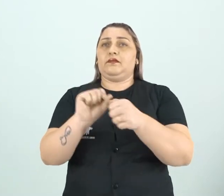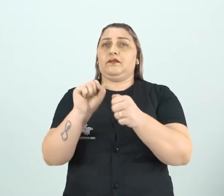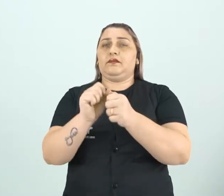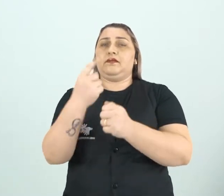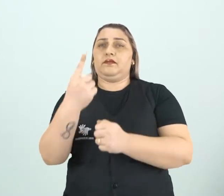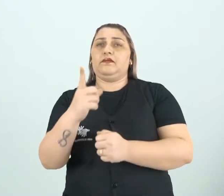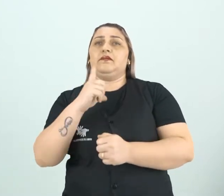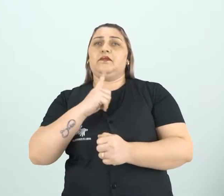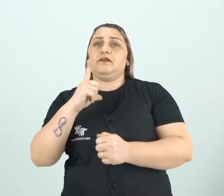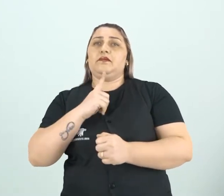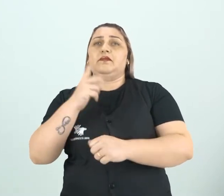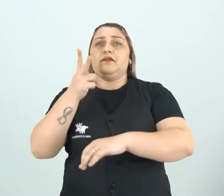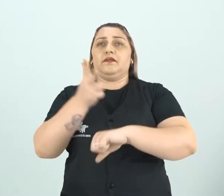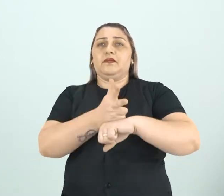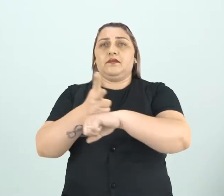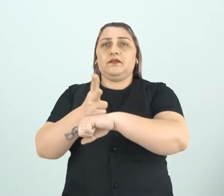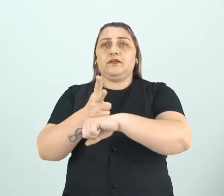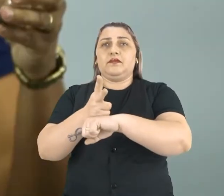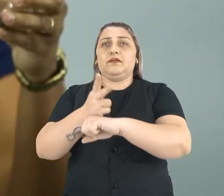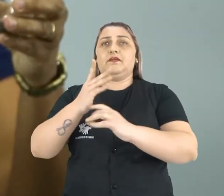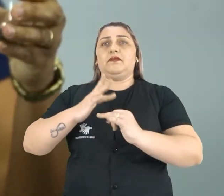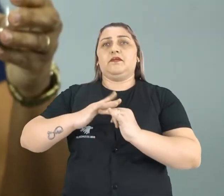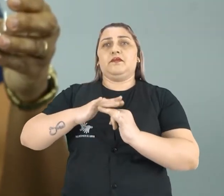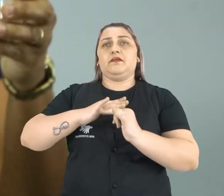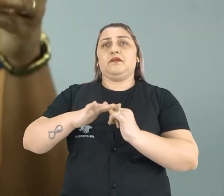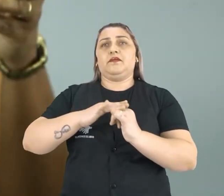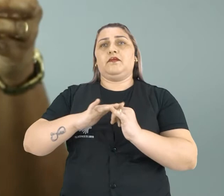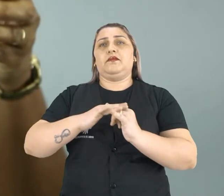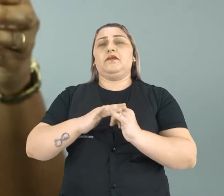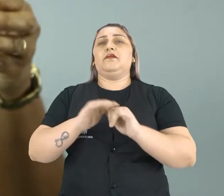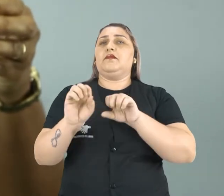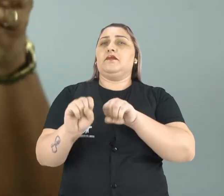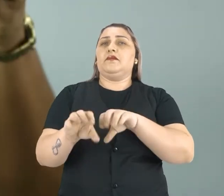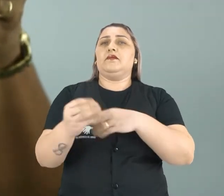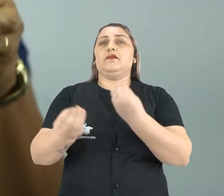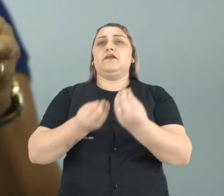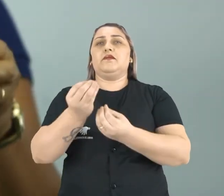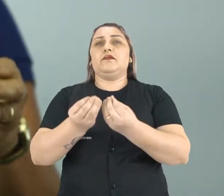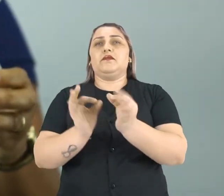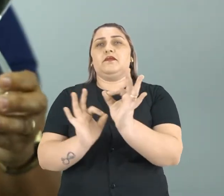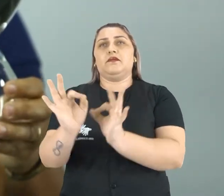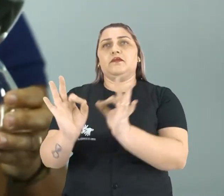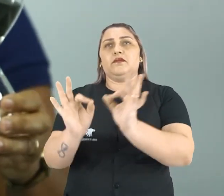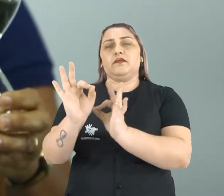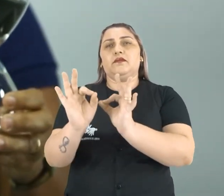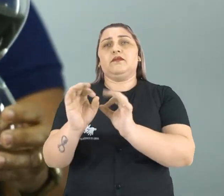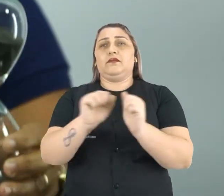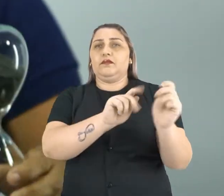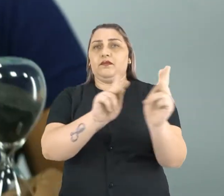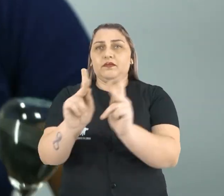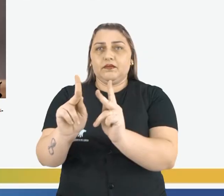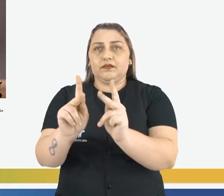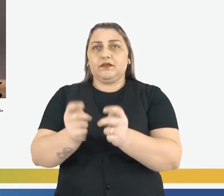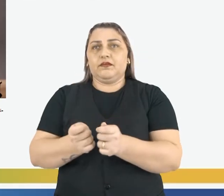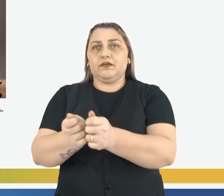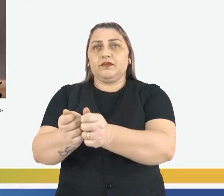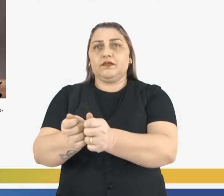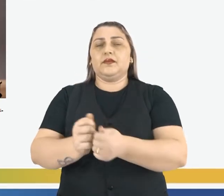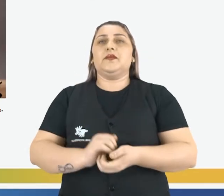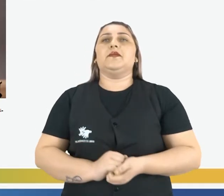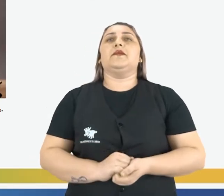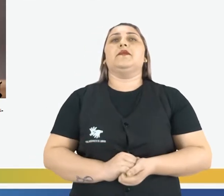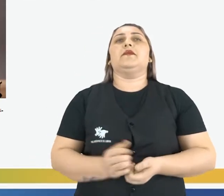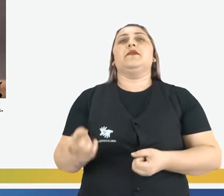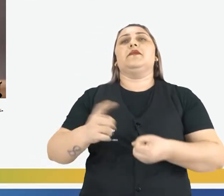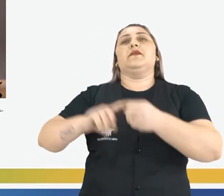confeccionar, existe um vídeo no YouTube que ensina como fazer uma ampulheta. Fica a dica aí para vocês, ok? Vamos voltar aqui